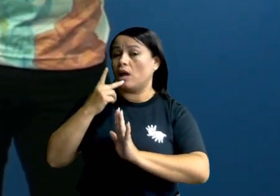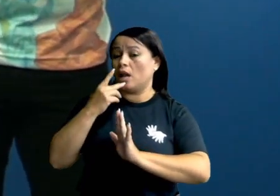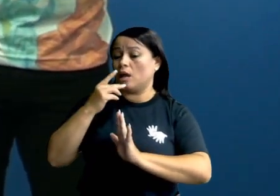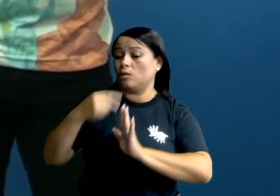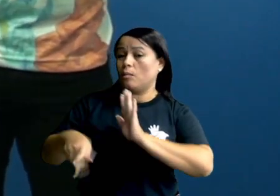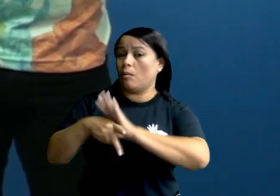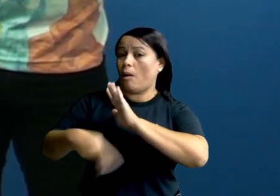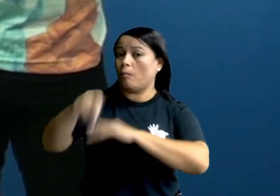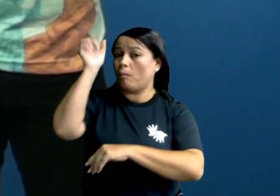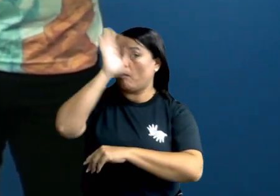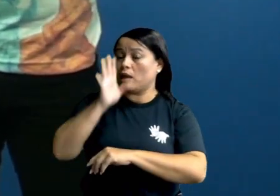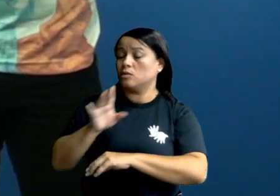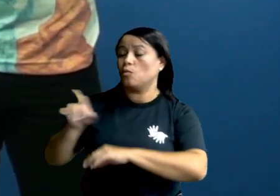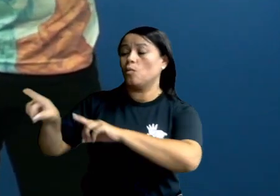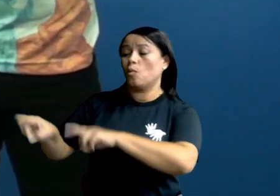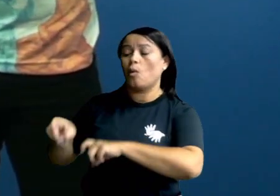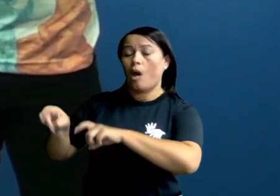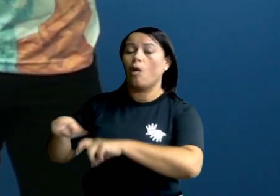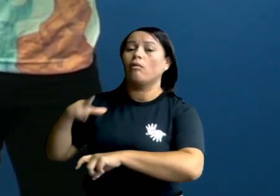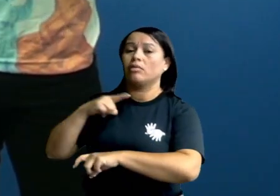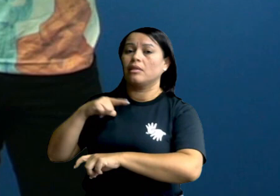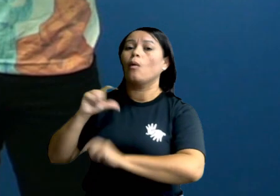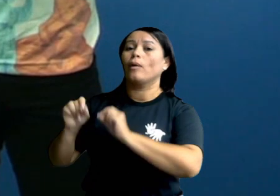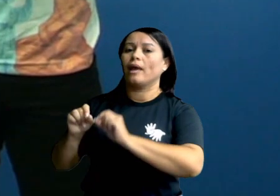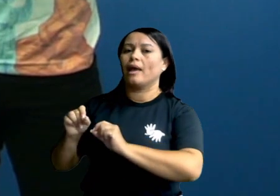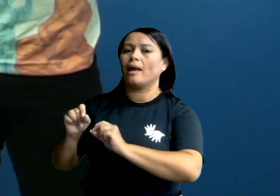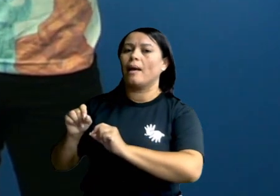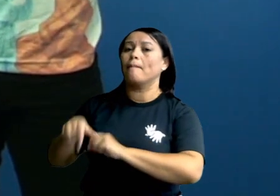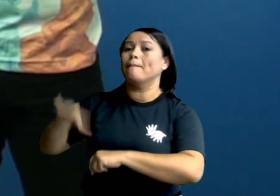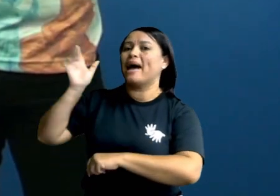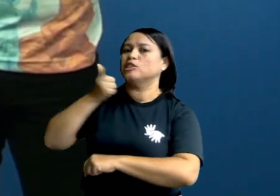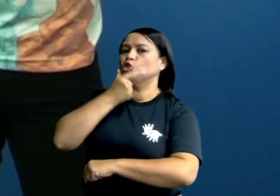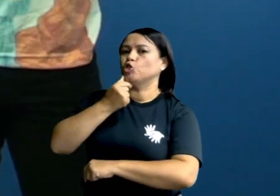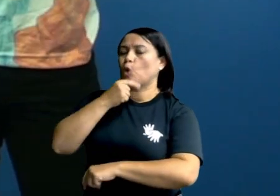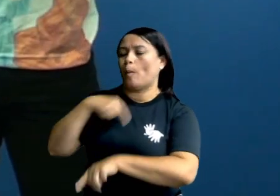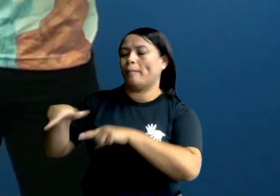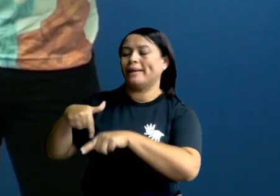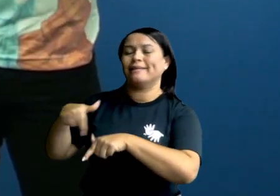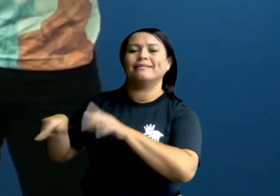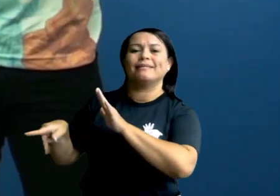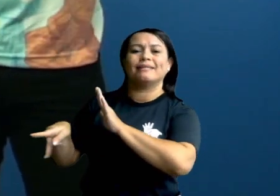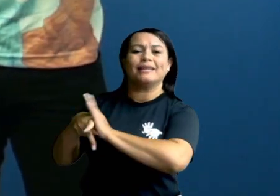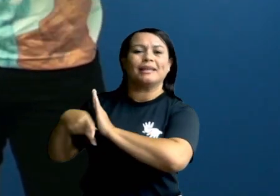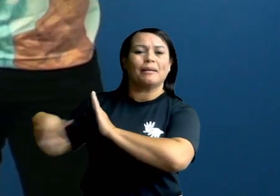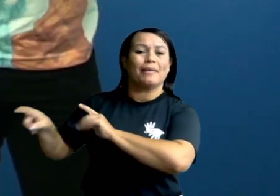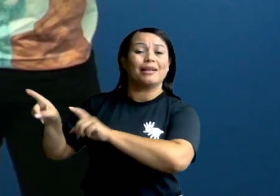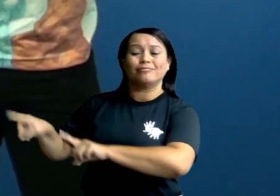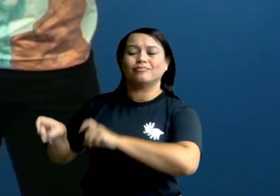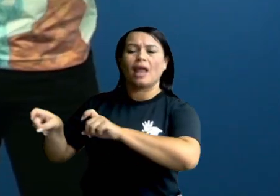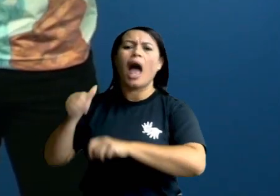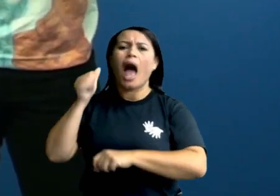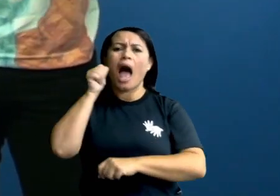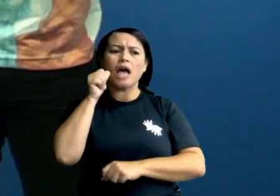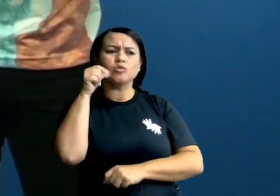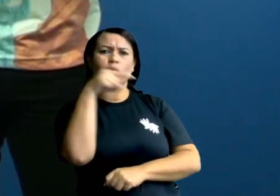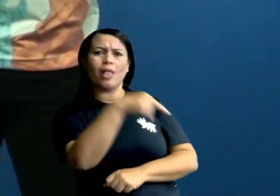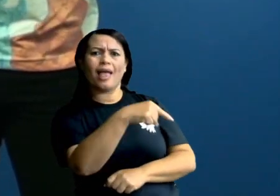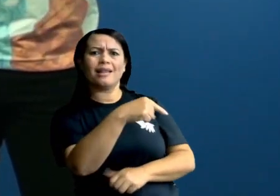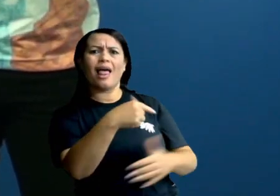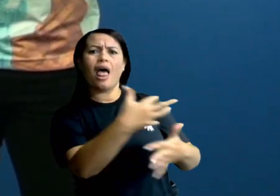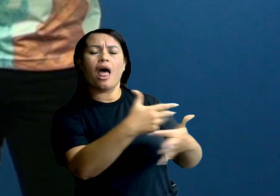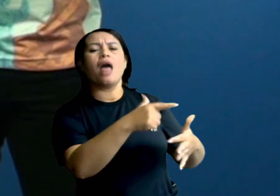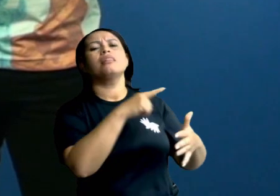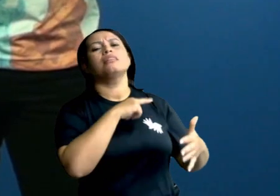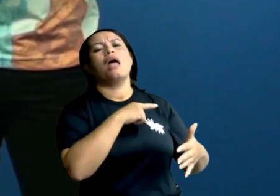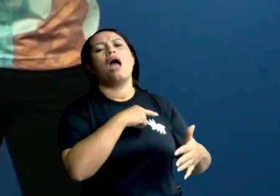E já no caso da área rural, você tem uma predominância, né, de homens. Por quê? Na área urbana, as mulheres têm mais espaço para